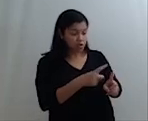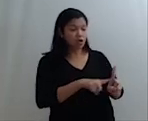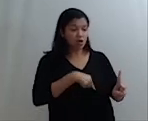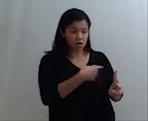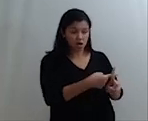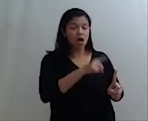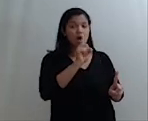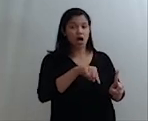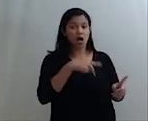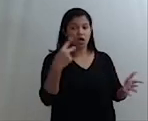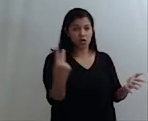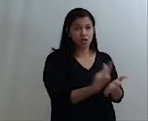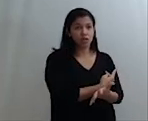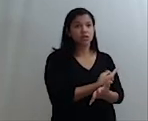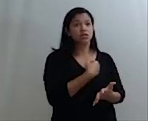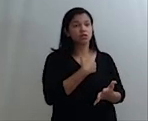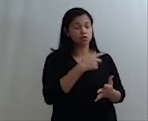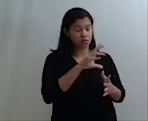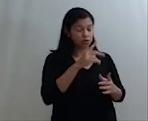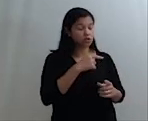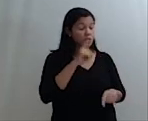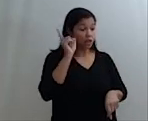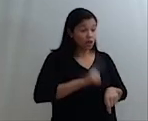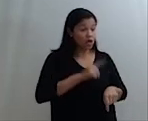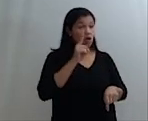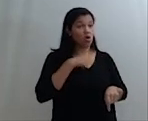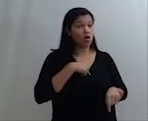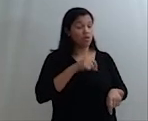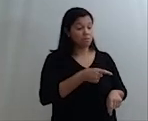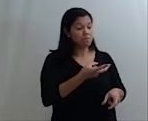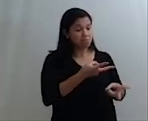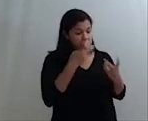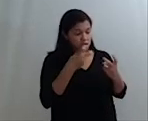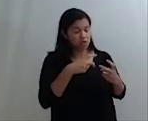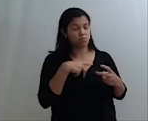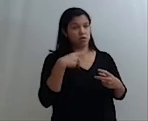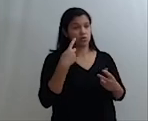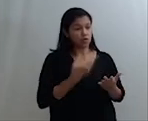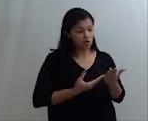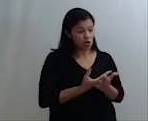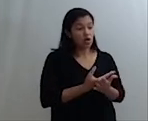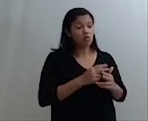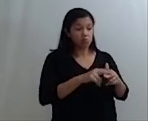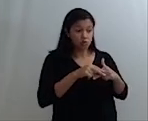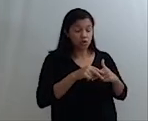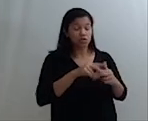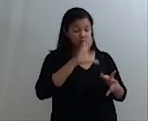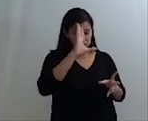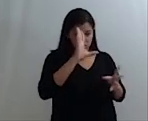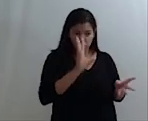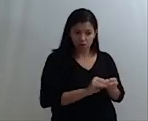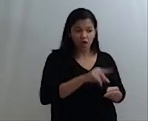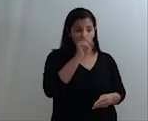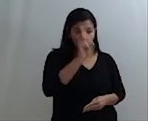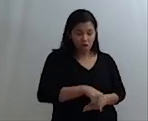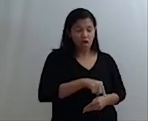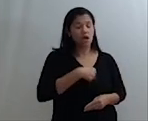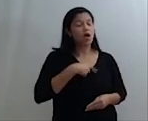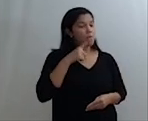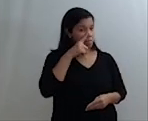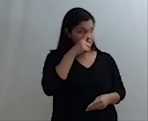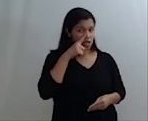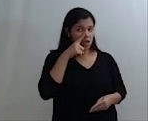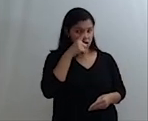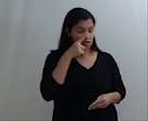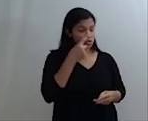por ação contundente ademais a periculosidade concreto dos acusados se evidencia pela